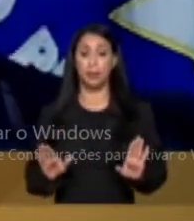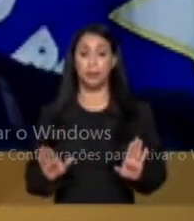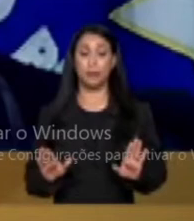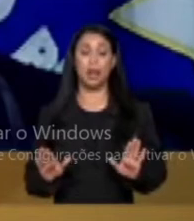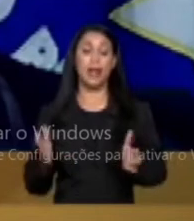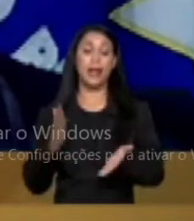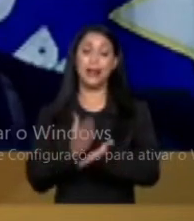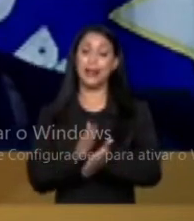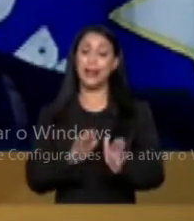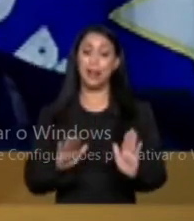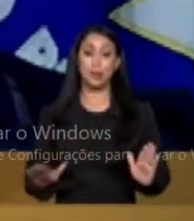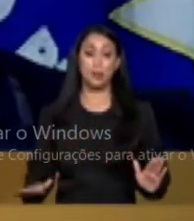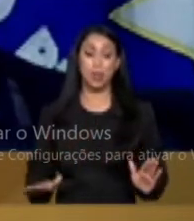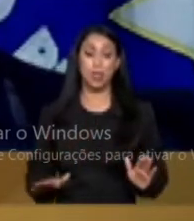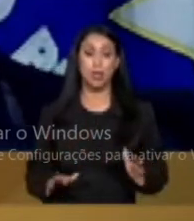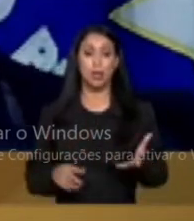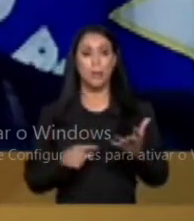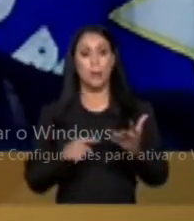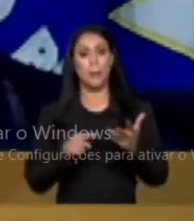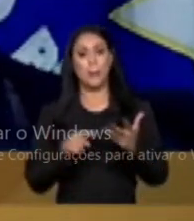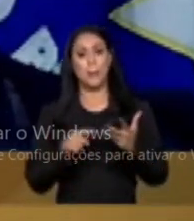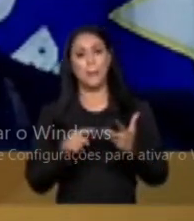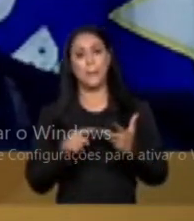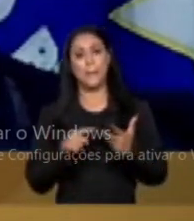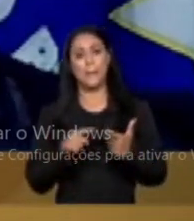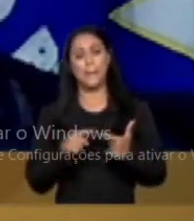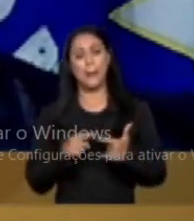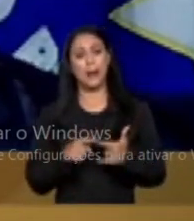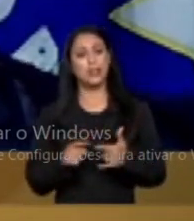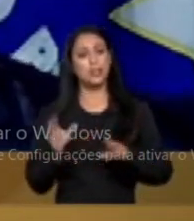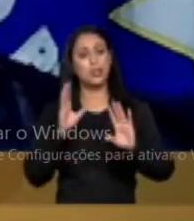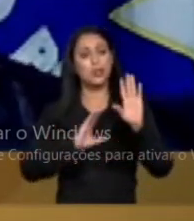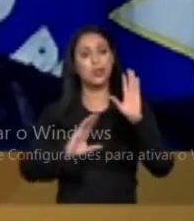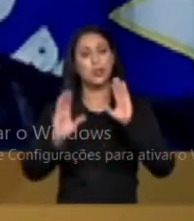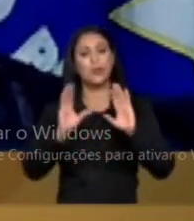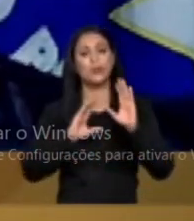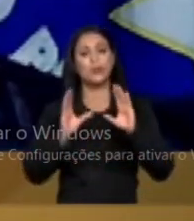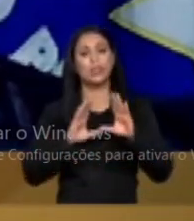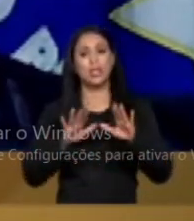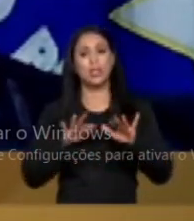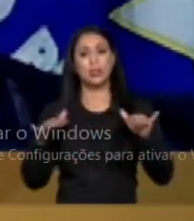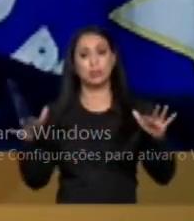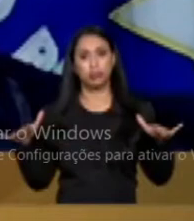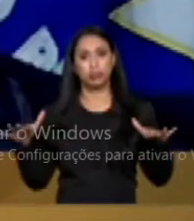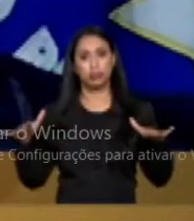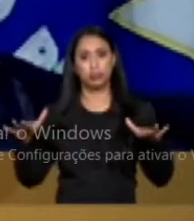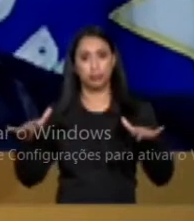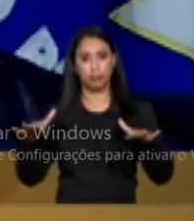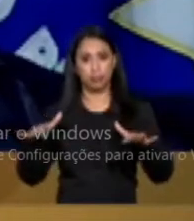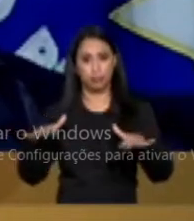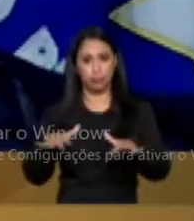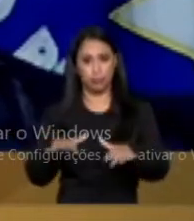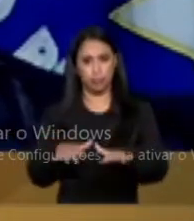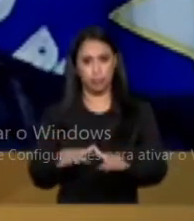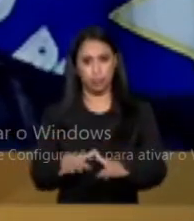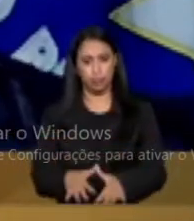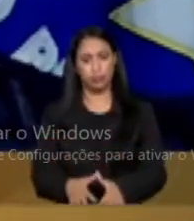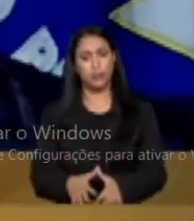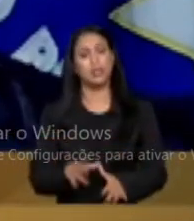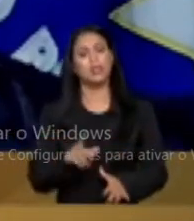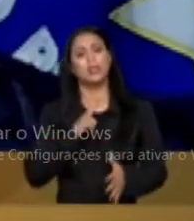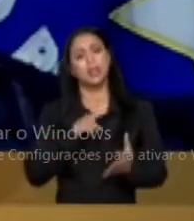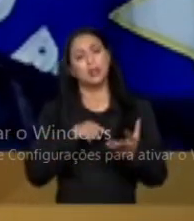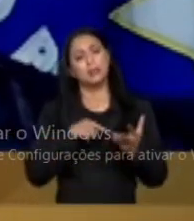desaguar nas múltiplas formas de comunicação de massa, nas múltiplas formas,